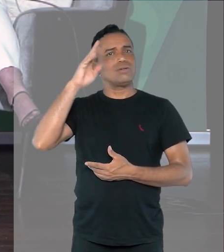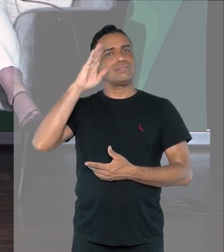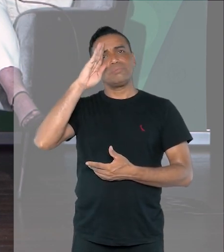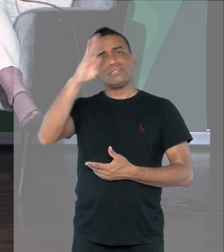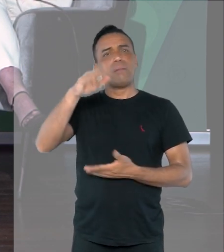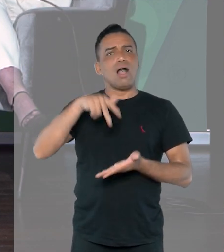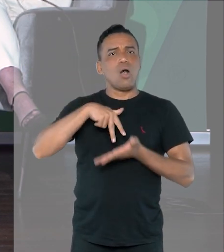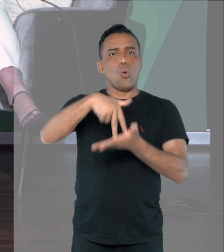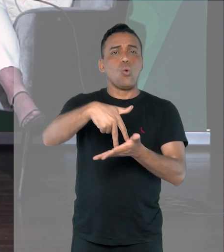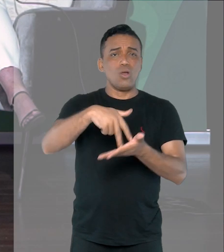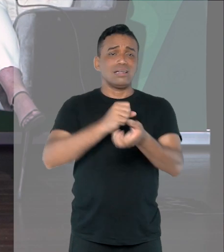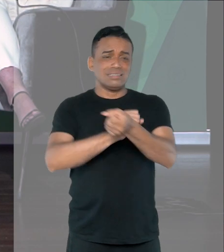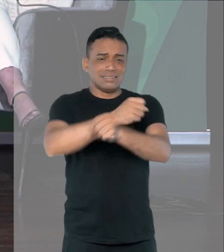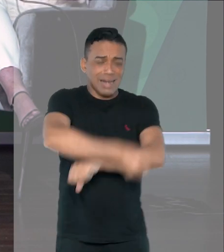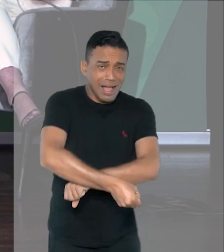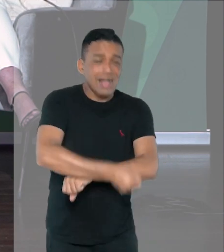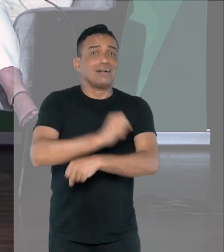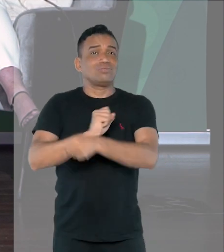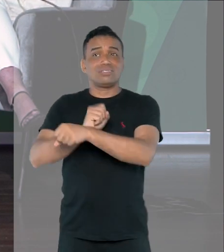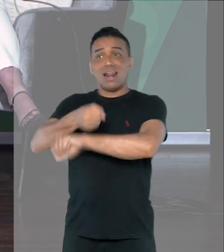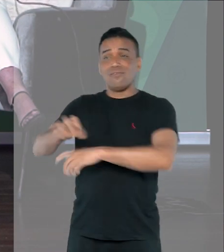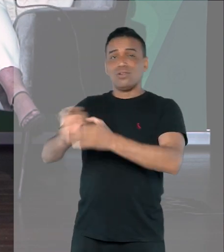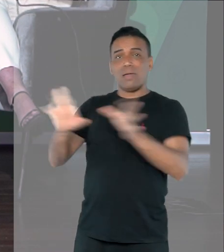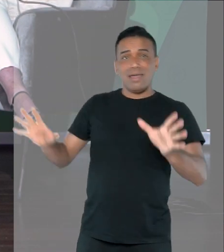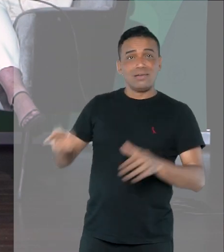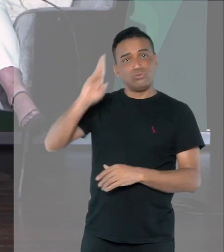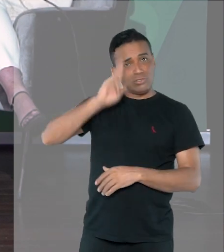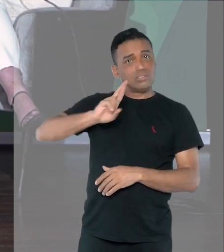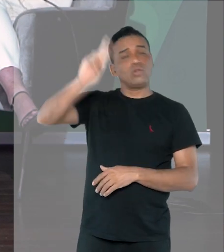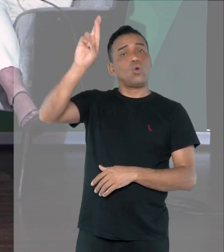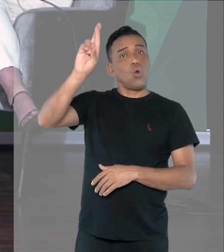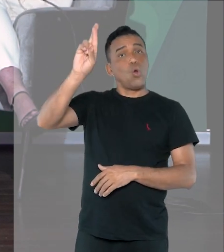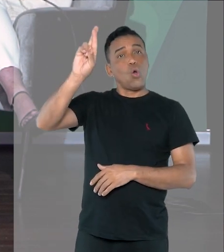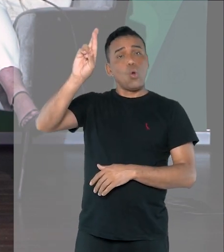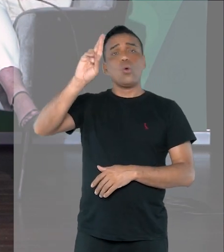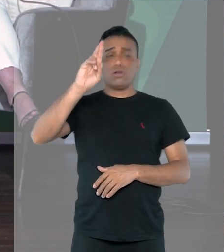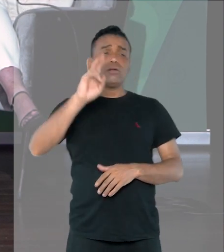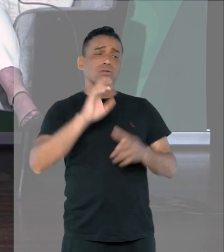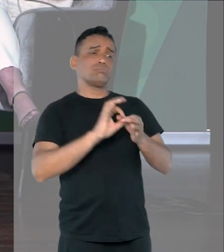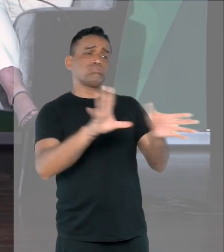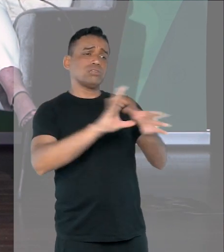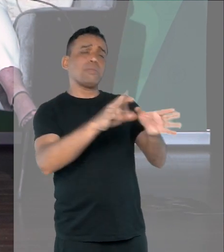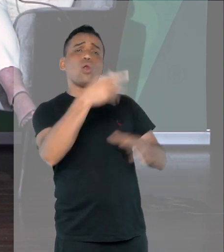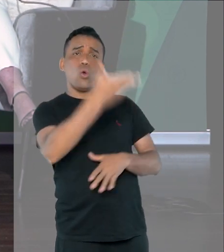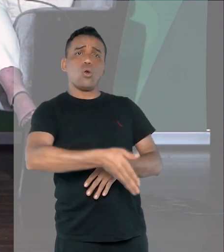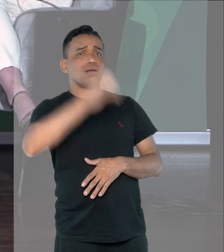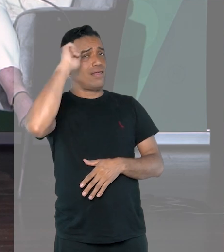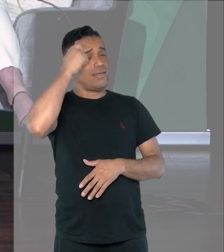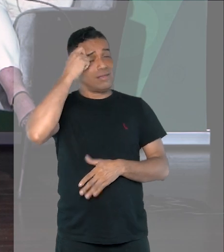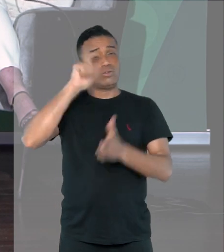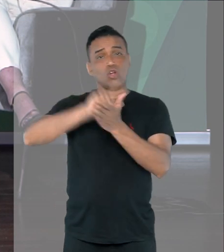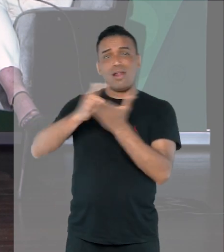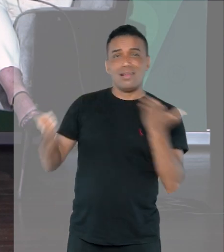escravos libertos, senhores de escravos, que deram liberdade para os seus escravos, jornalistas,